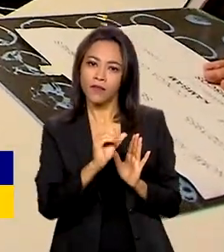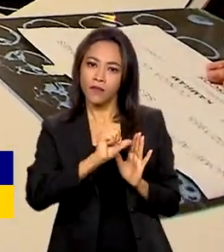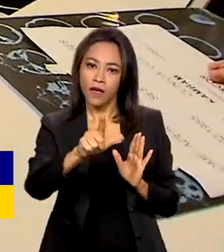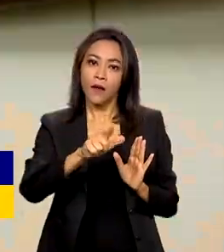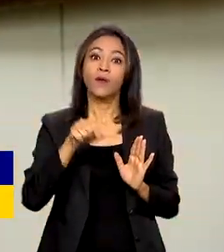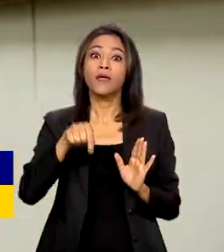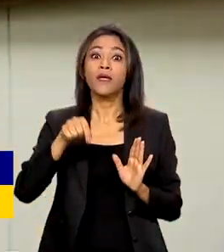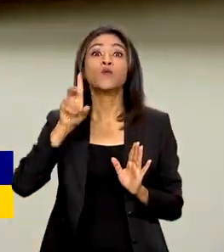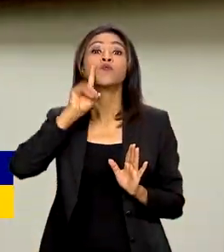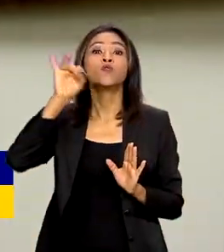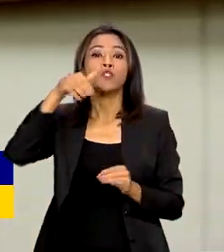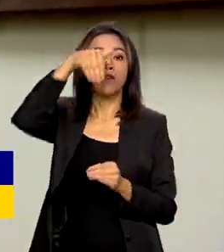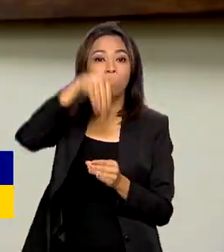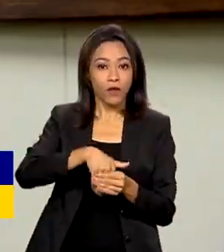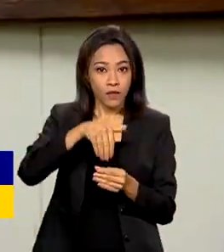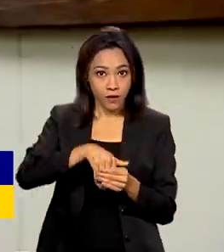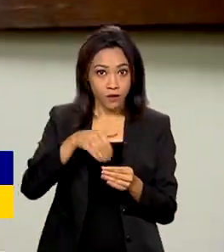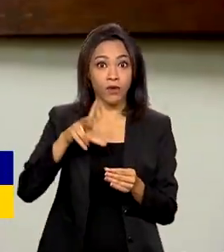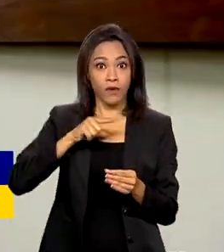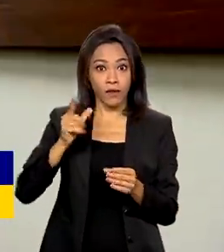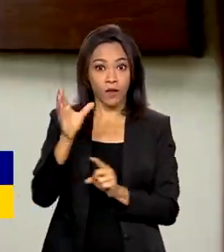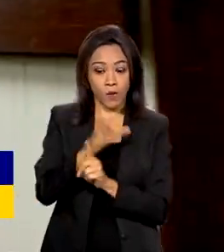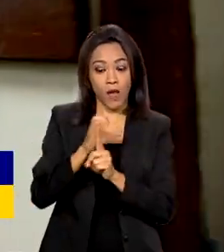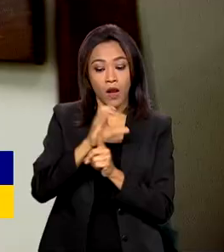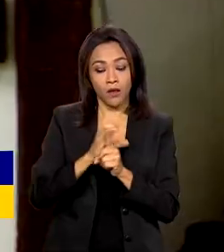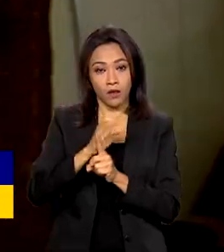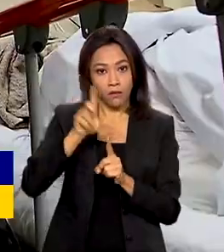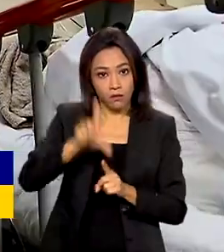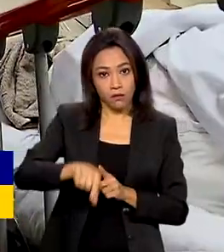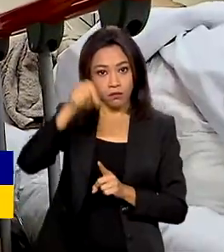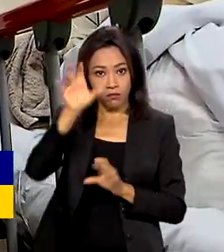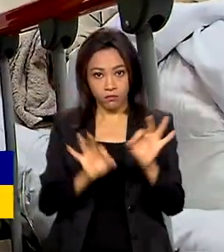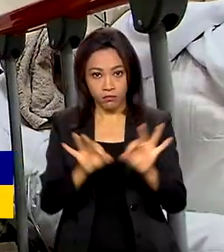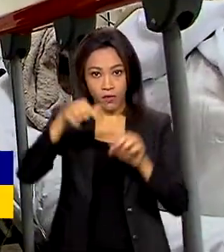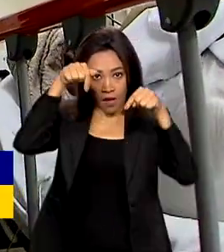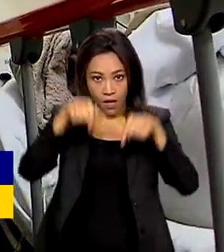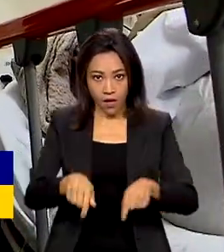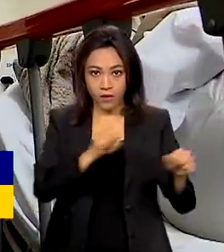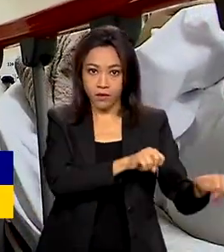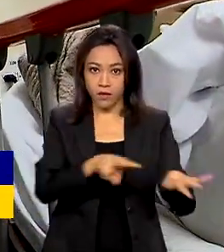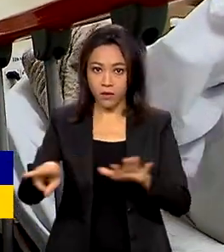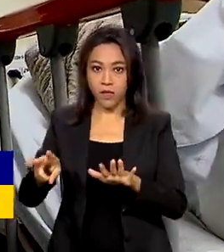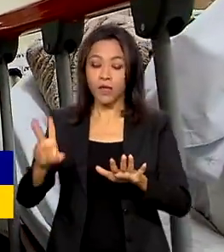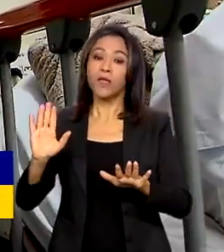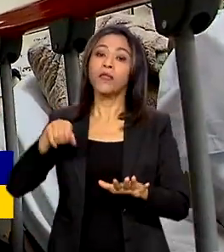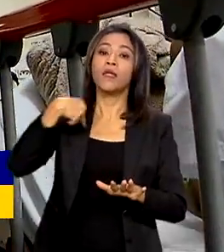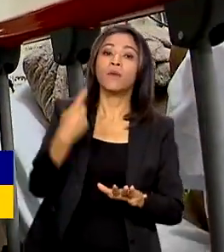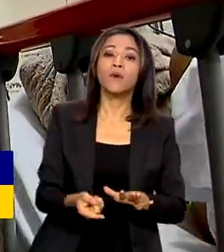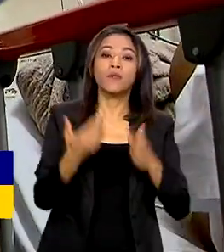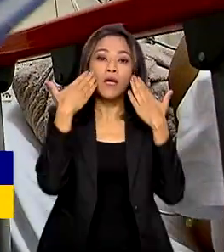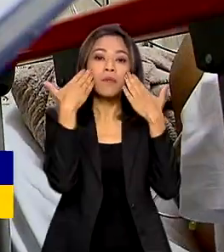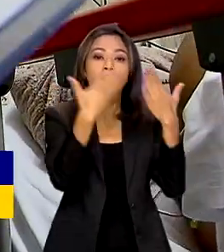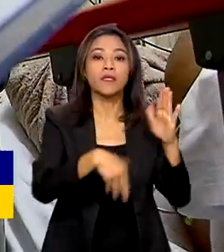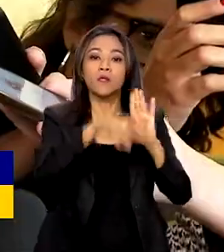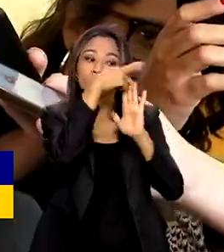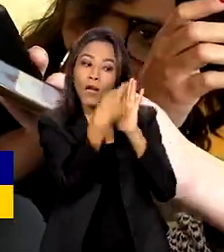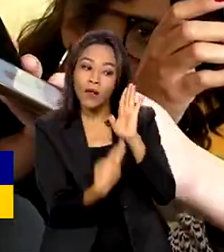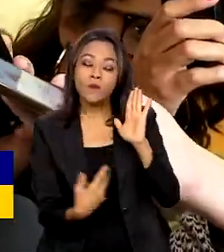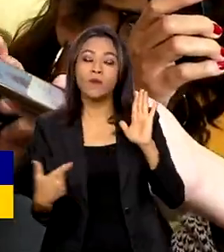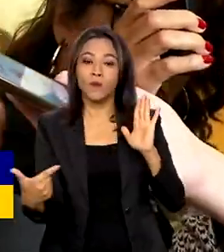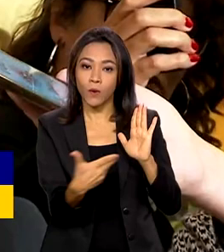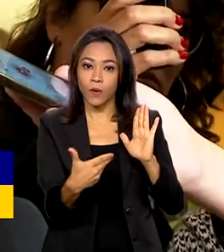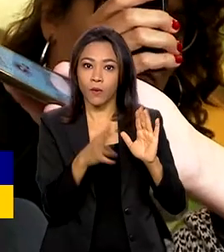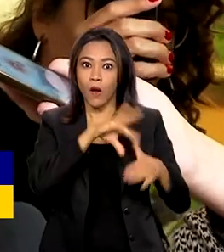votação do projeto, que deverá ter o calendário definido nesta semana, depois da apresentação do relatório final aos líderes da Câmara.